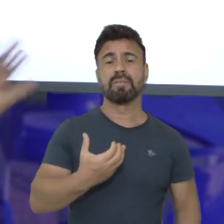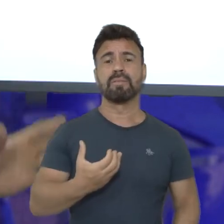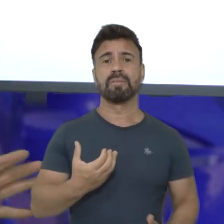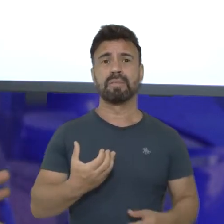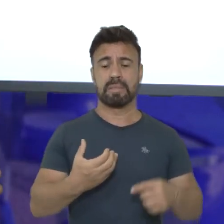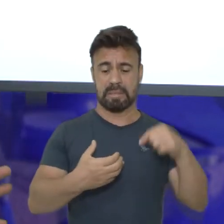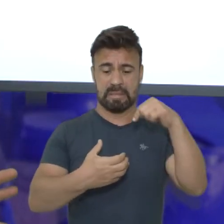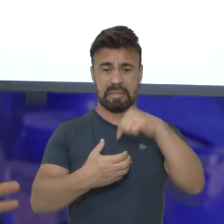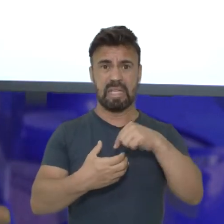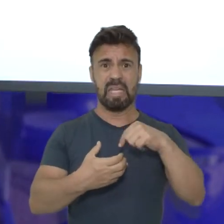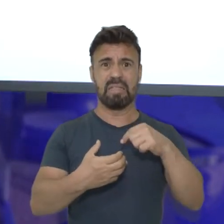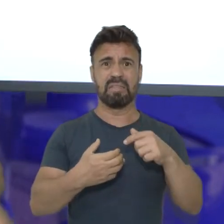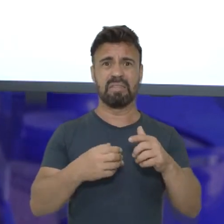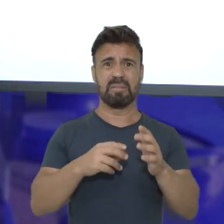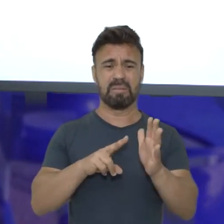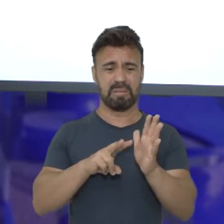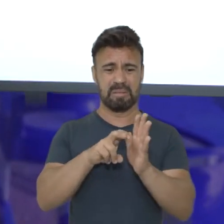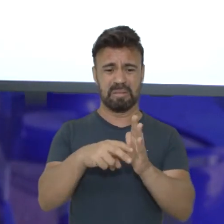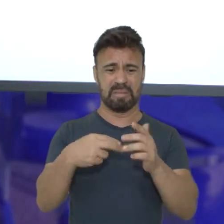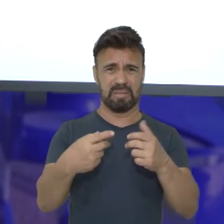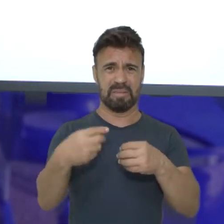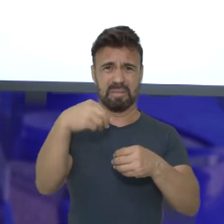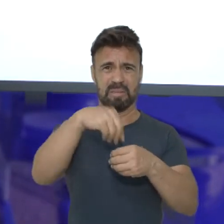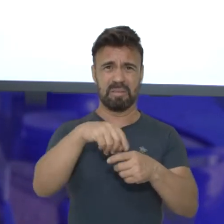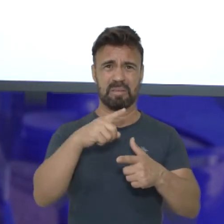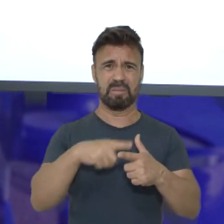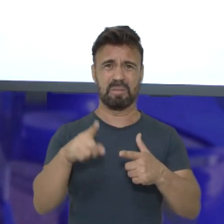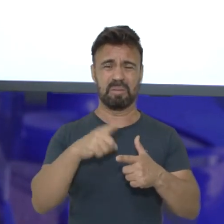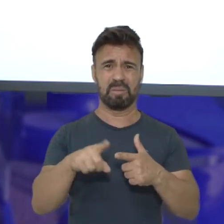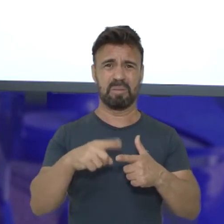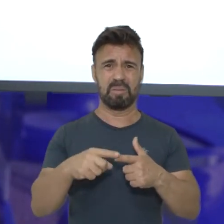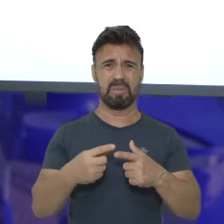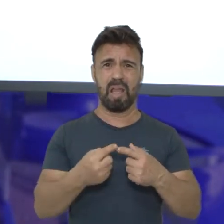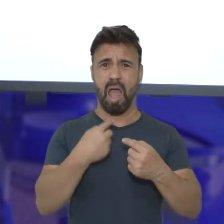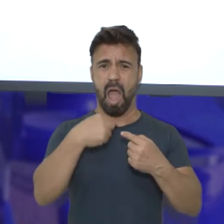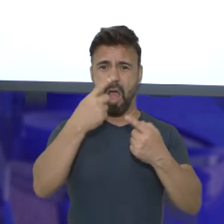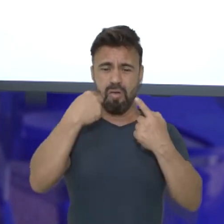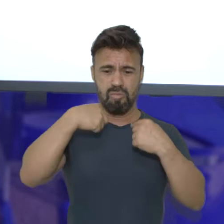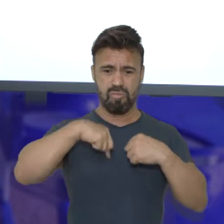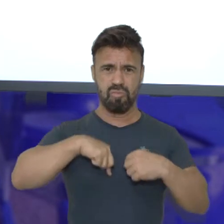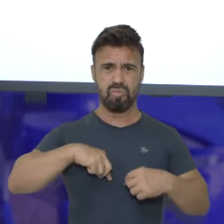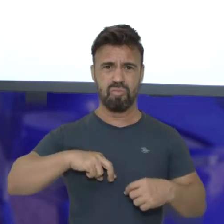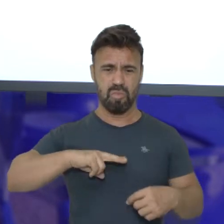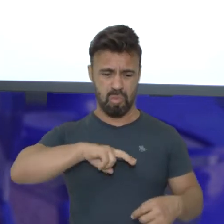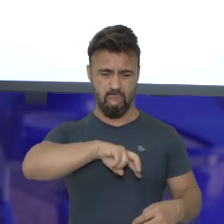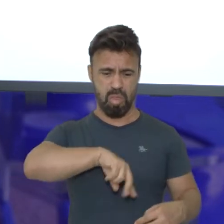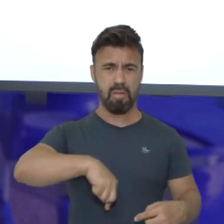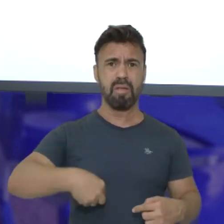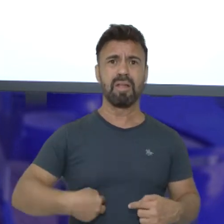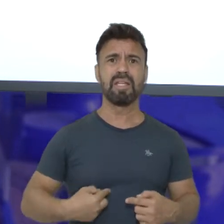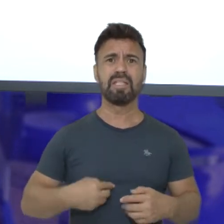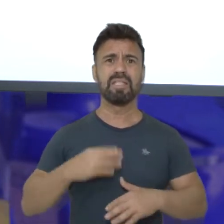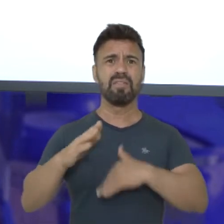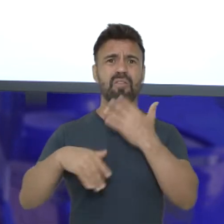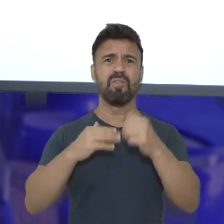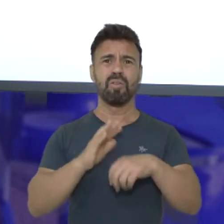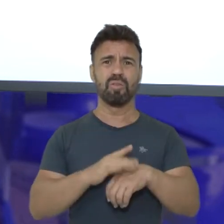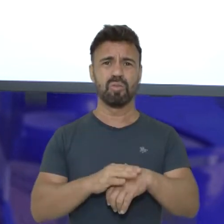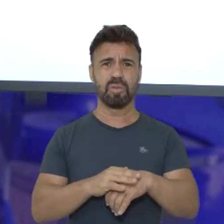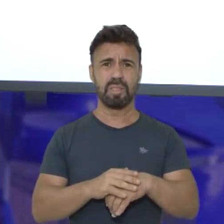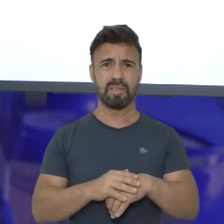algum micro-organismo ali. Ingeriu ela, o micro-organismo se alojou ali na sua barriga, no seu intestino, e aí você desenvolveu um tipo de